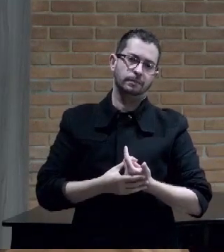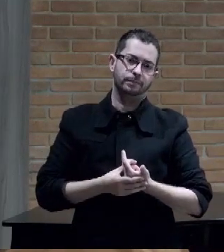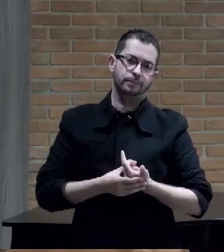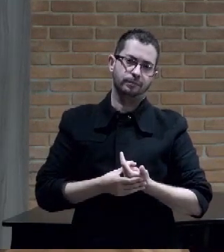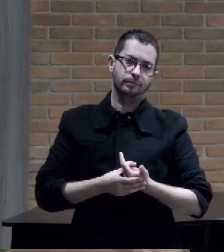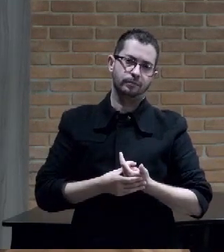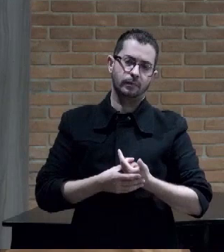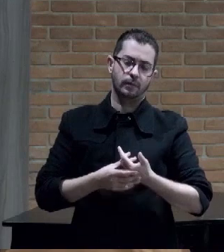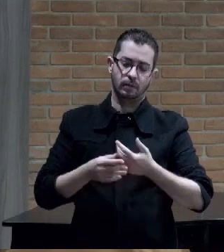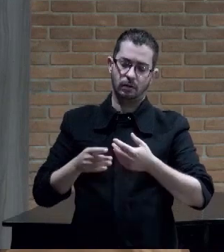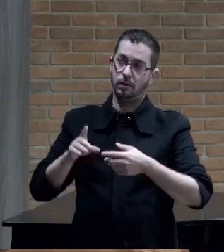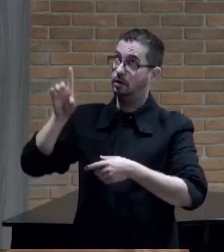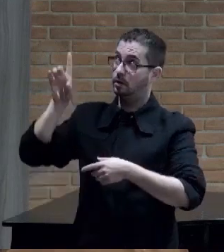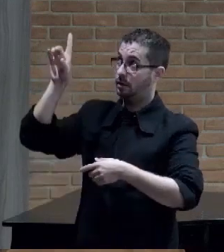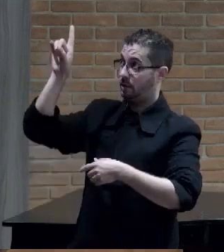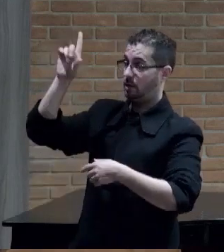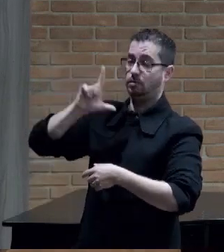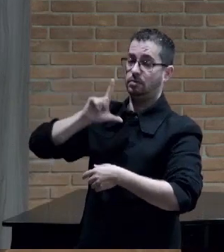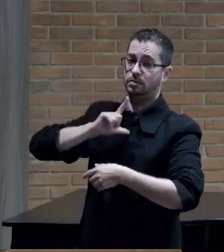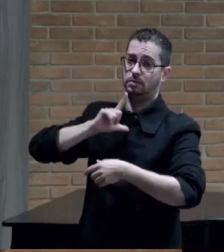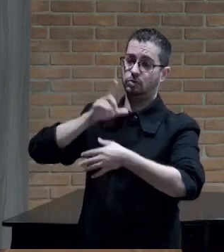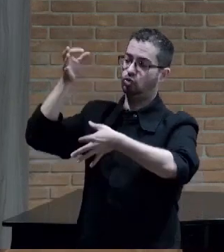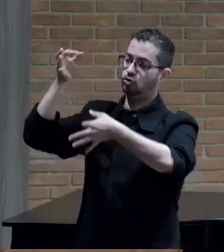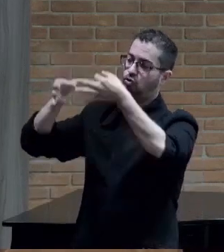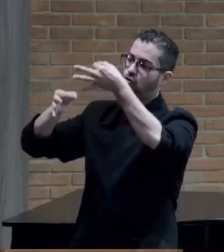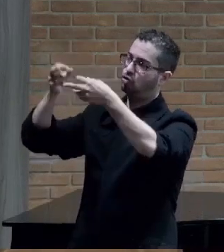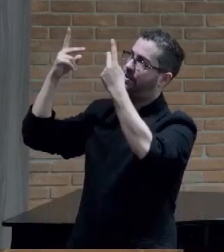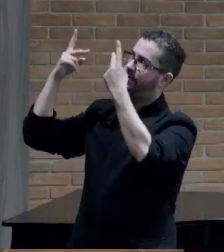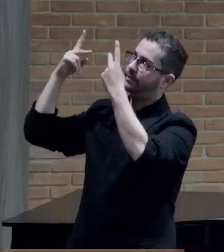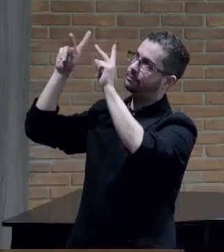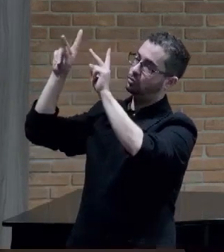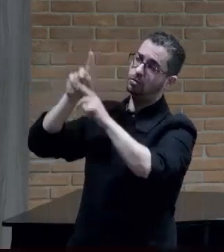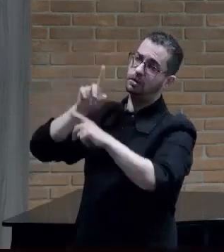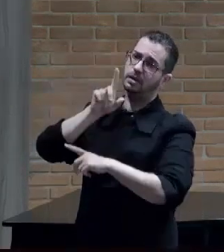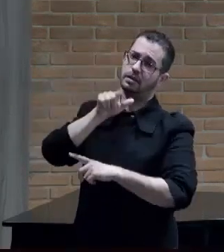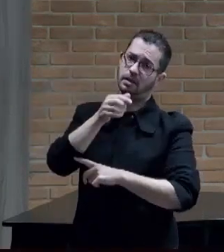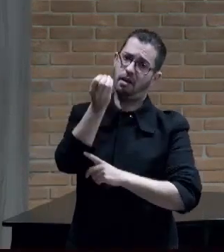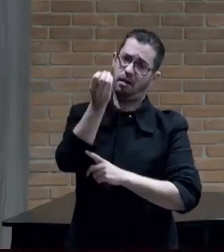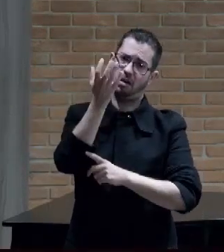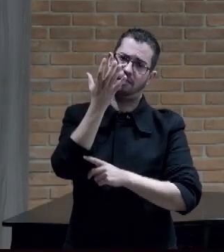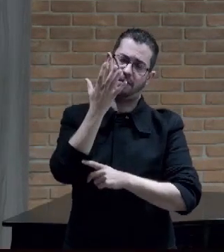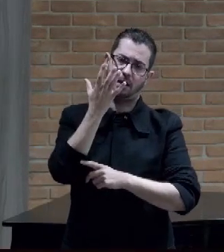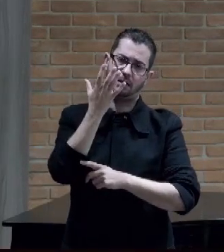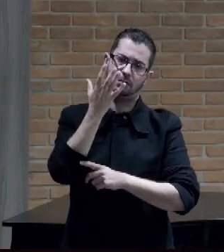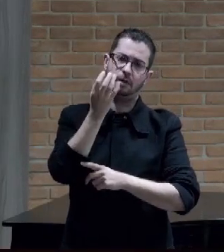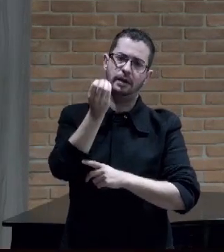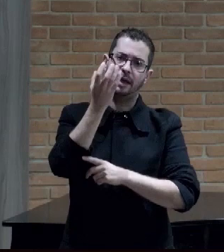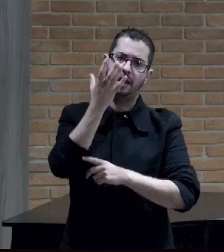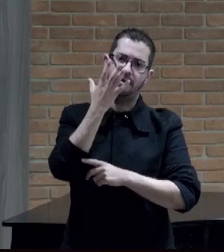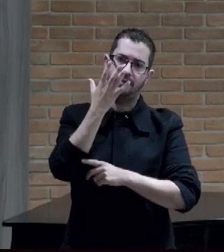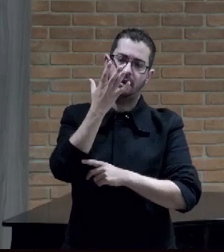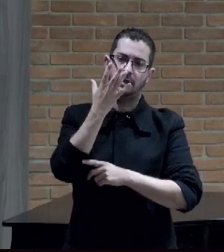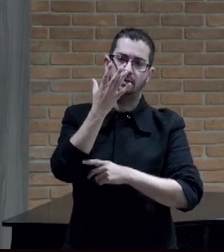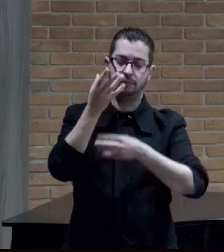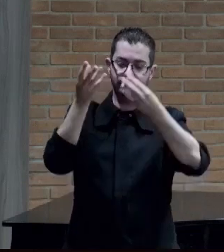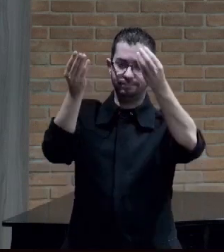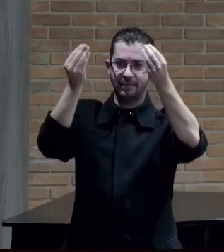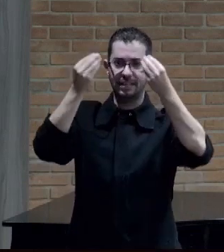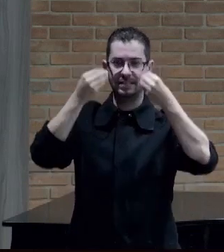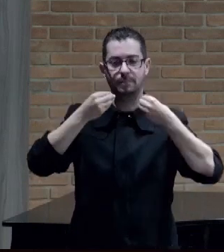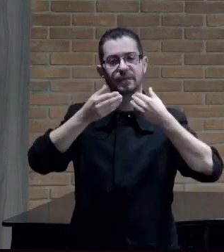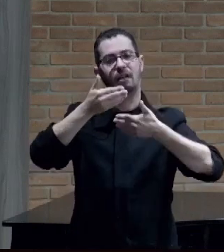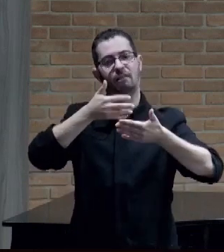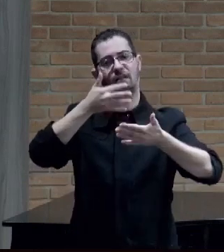uma justiça de Deus que é revelada e essa justiça é recebida pela